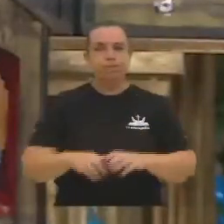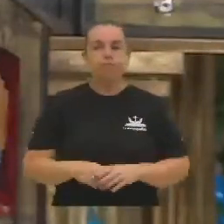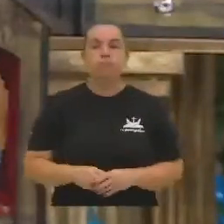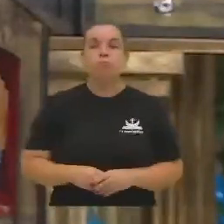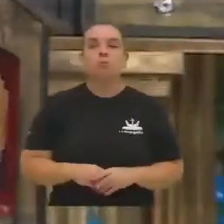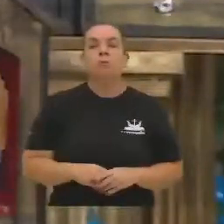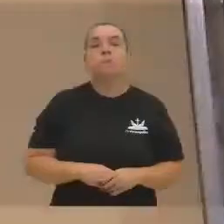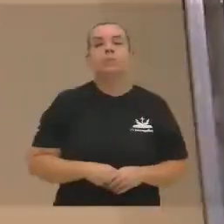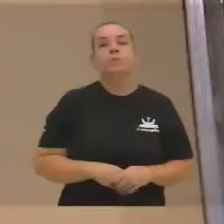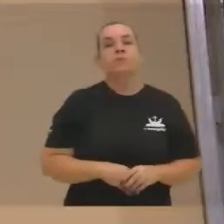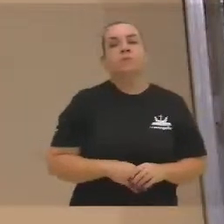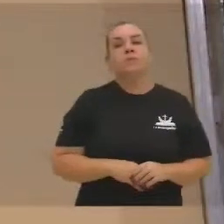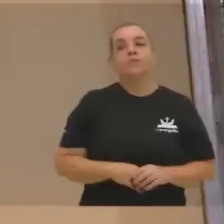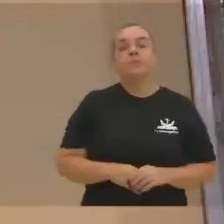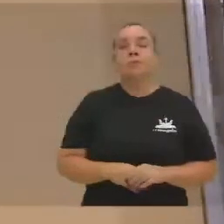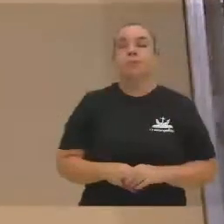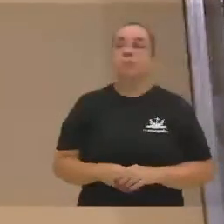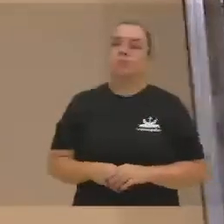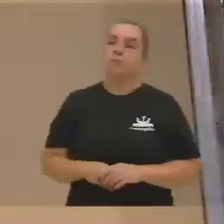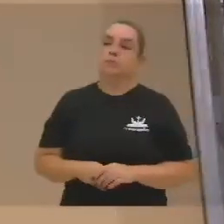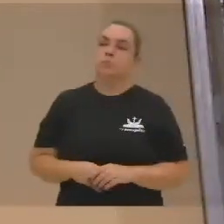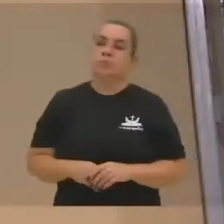Salmodiemos.